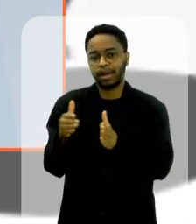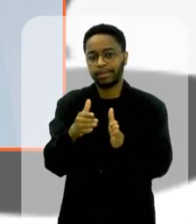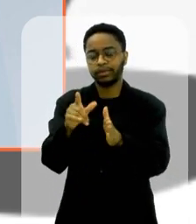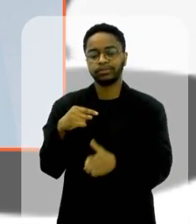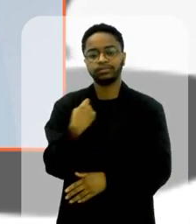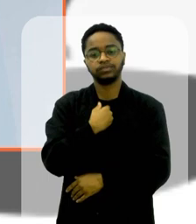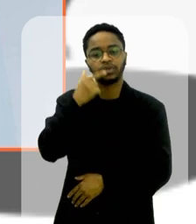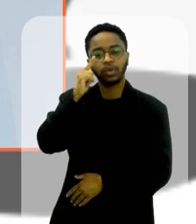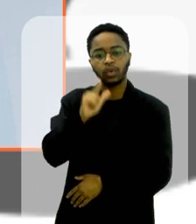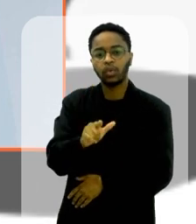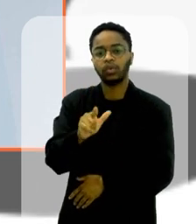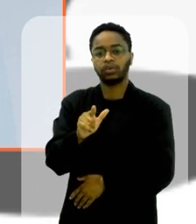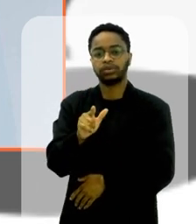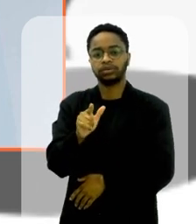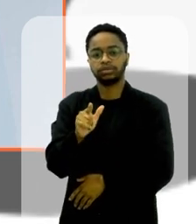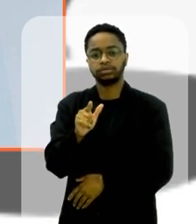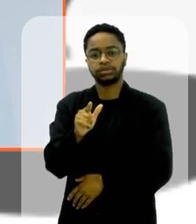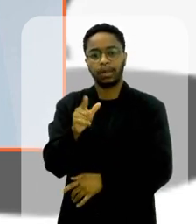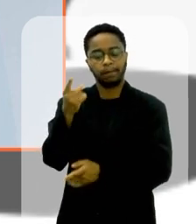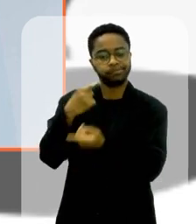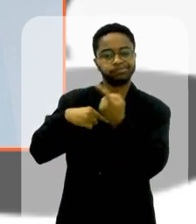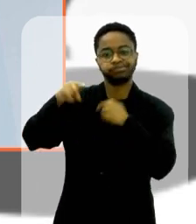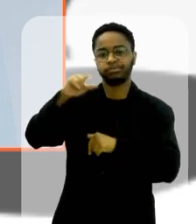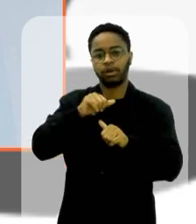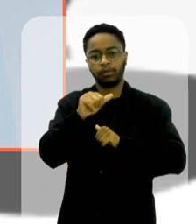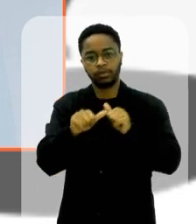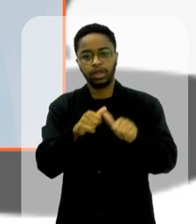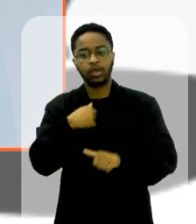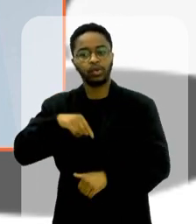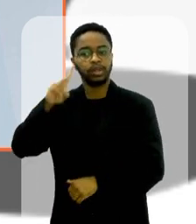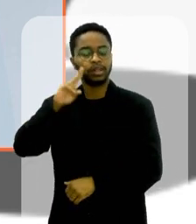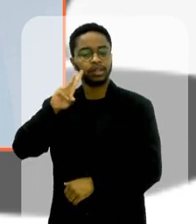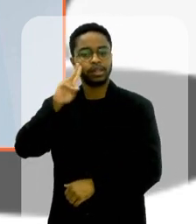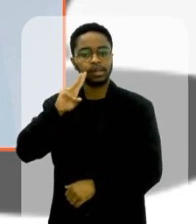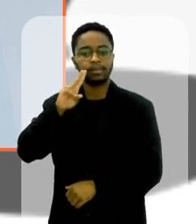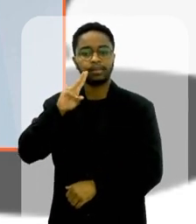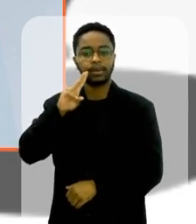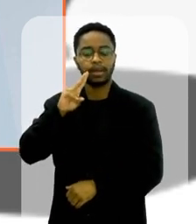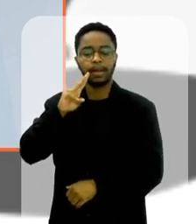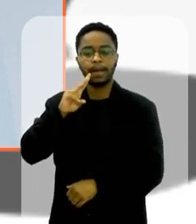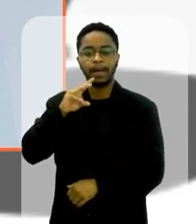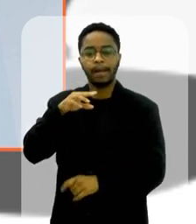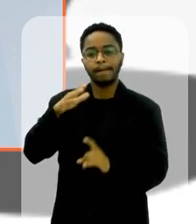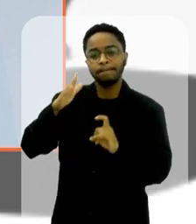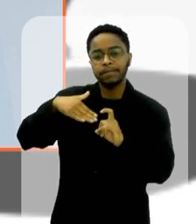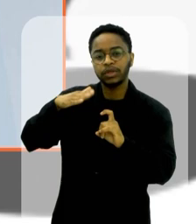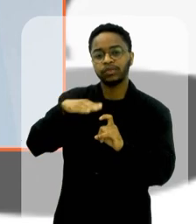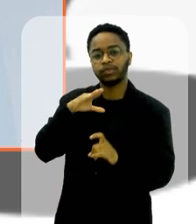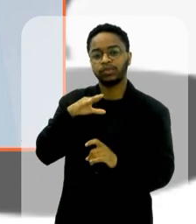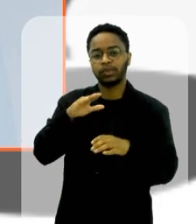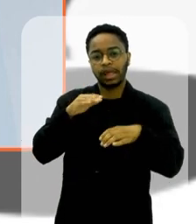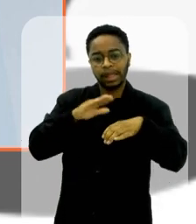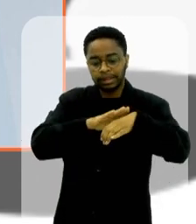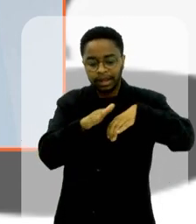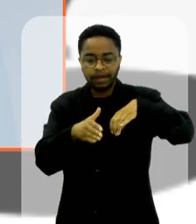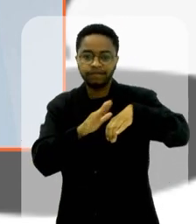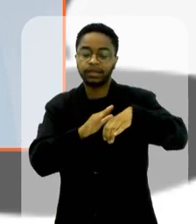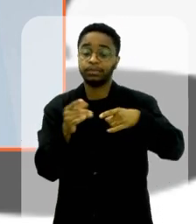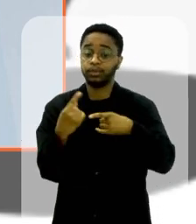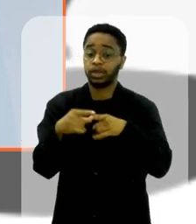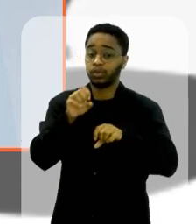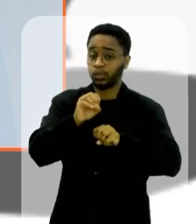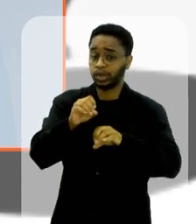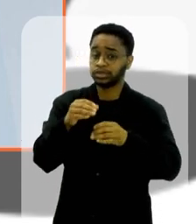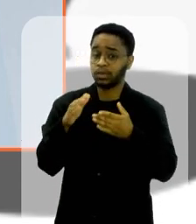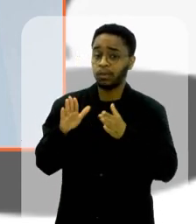para que nós possamos sair da escuridão, né? Me lembrando aqui do mito da caverna. A educação é o caminho